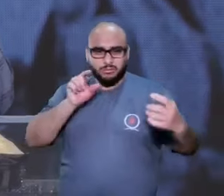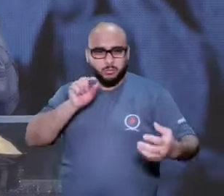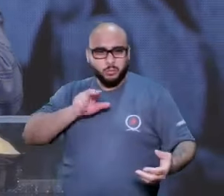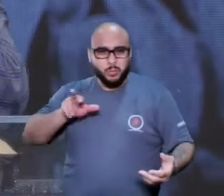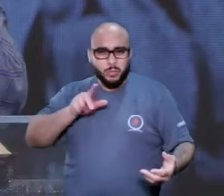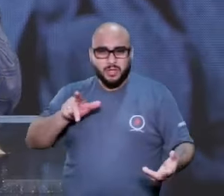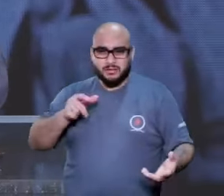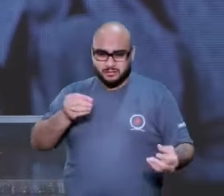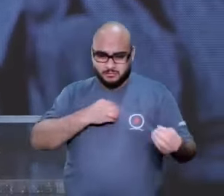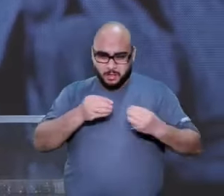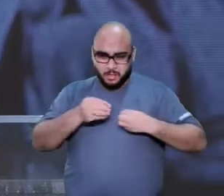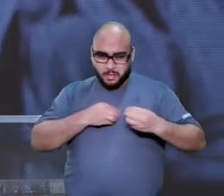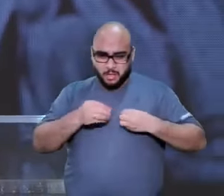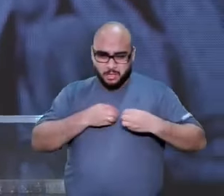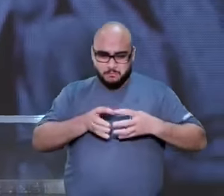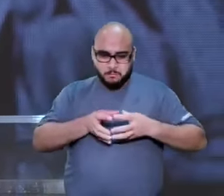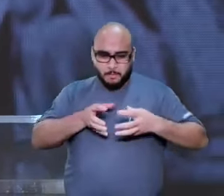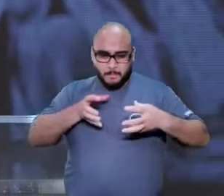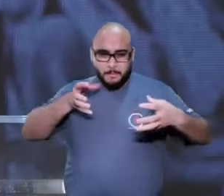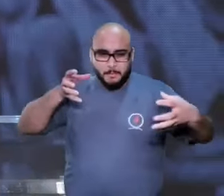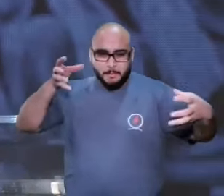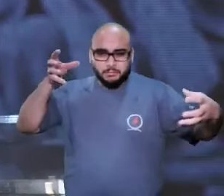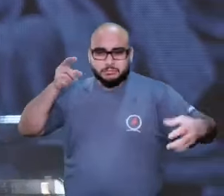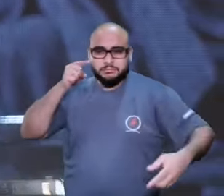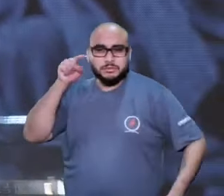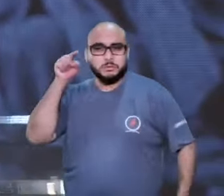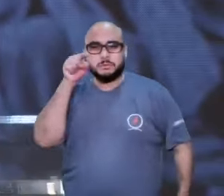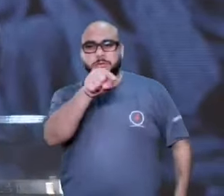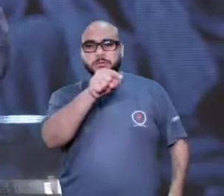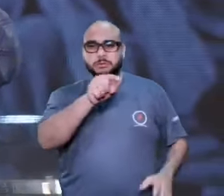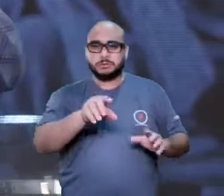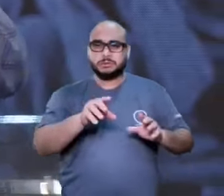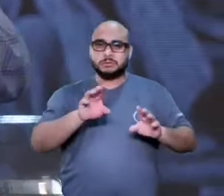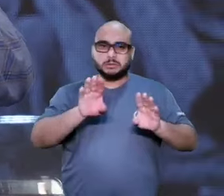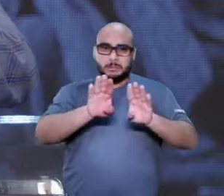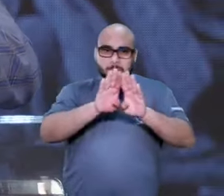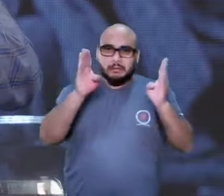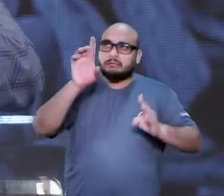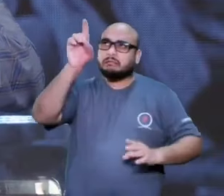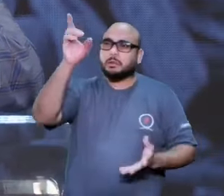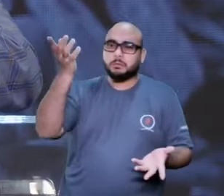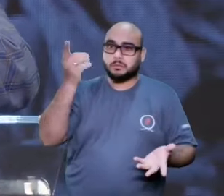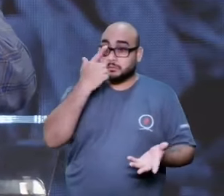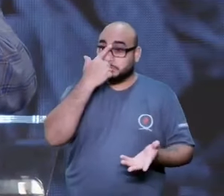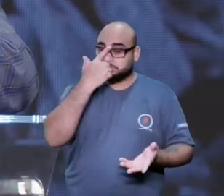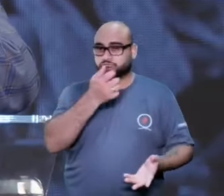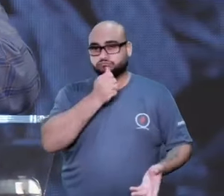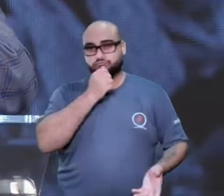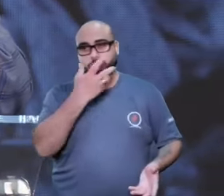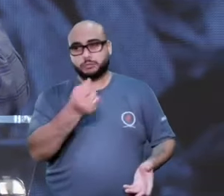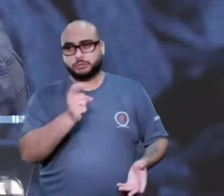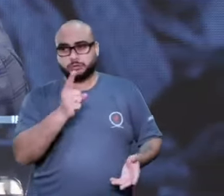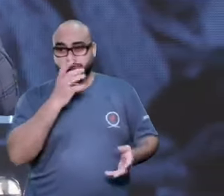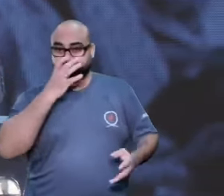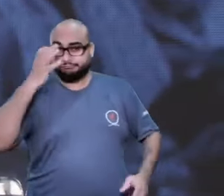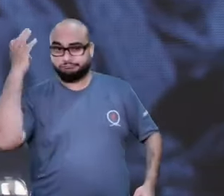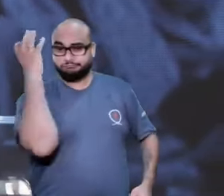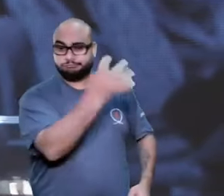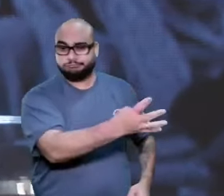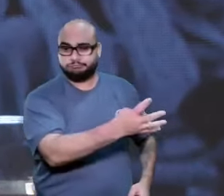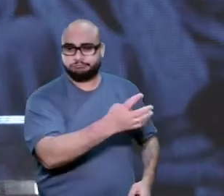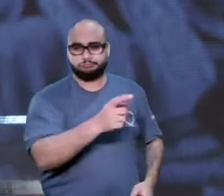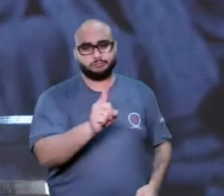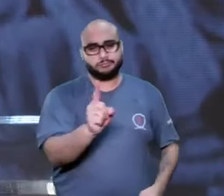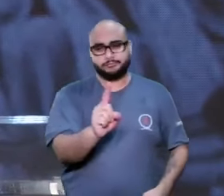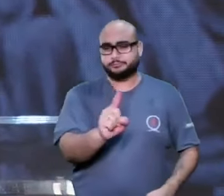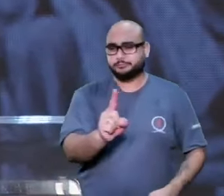em Pecado estás fora da presença de Deus essa pessoa não precisa de julgamento e muito